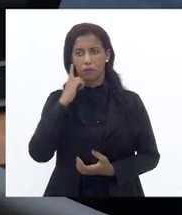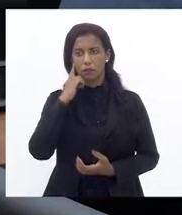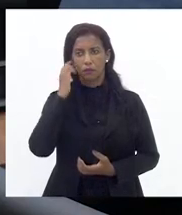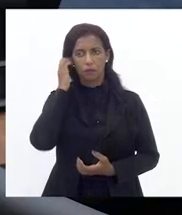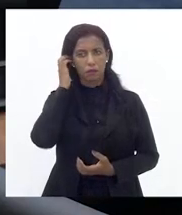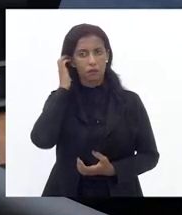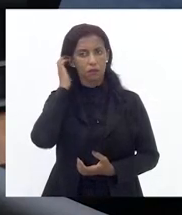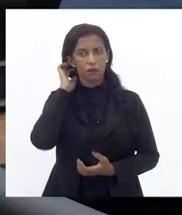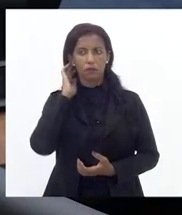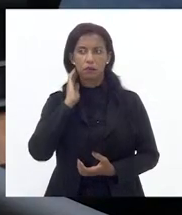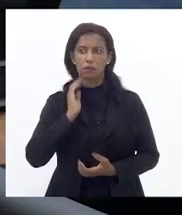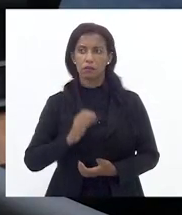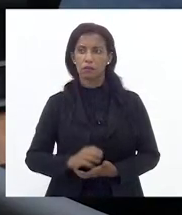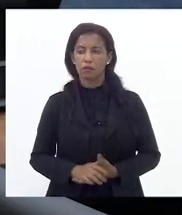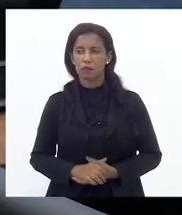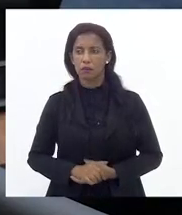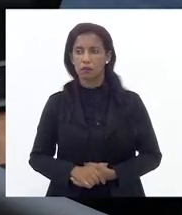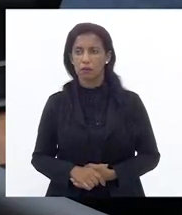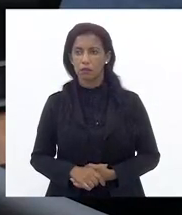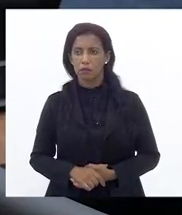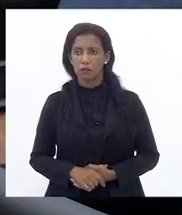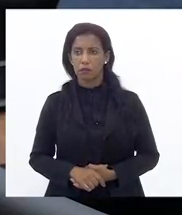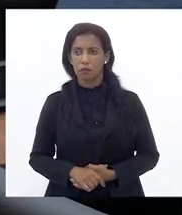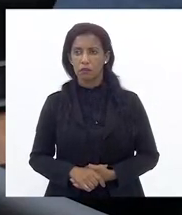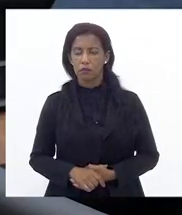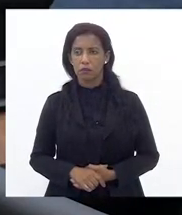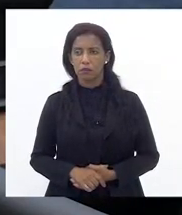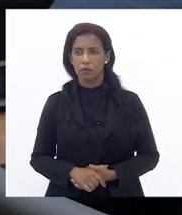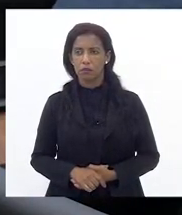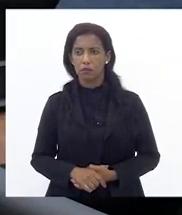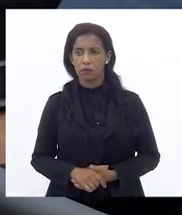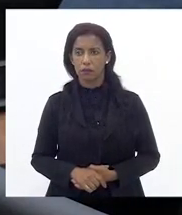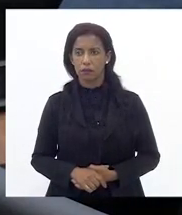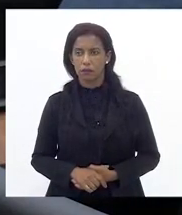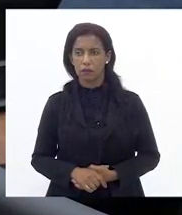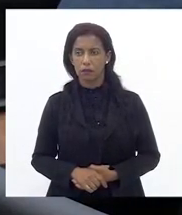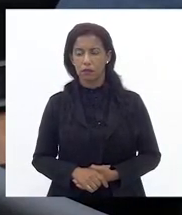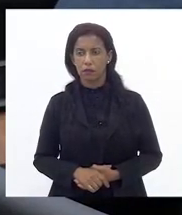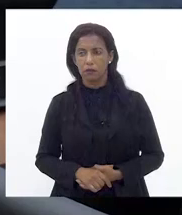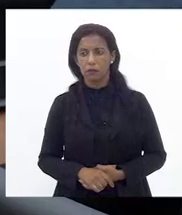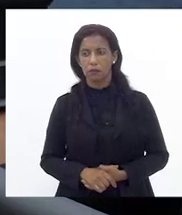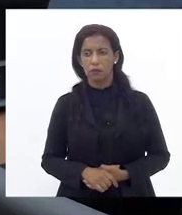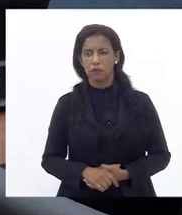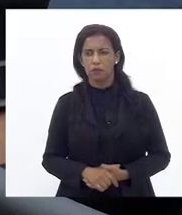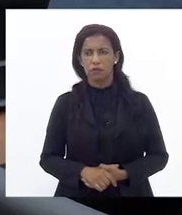é o som por favor a Oi pode falar